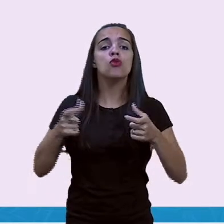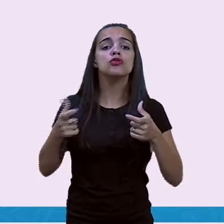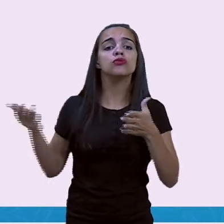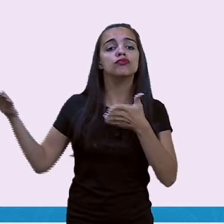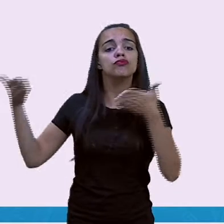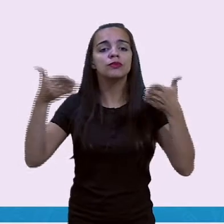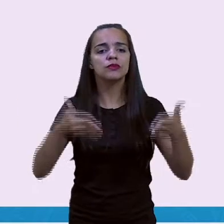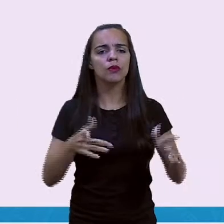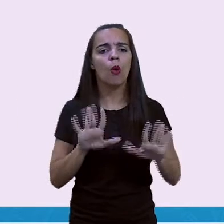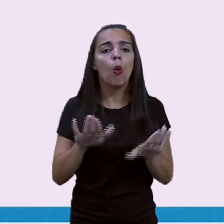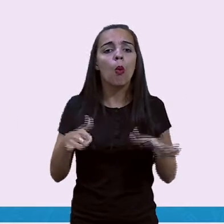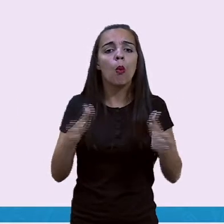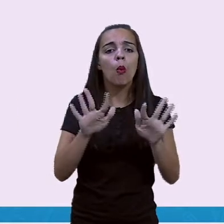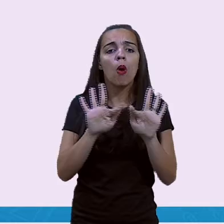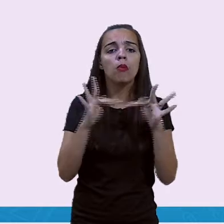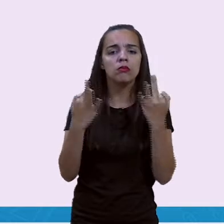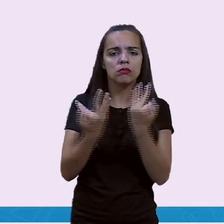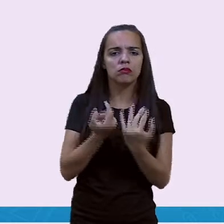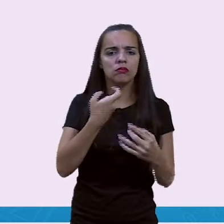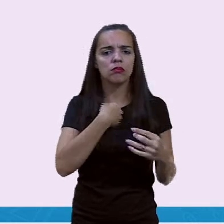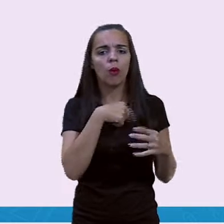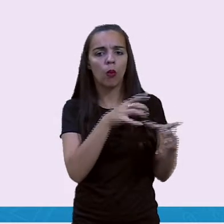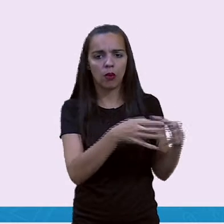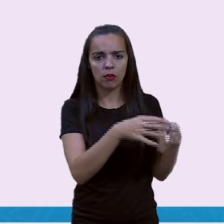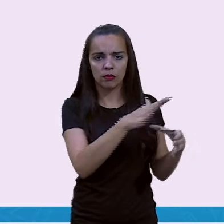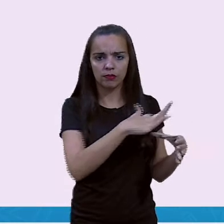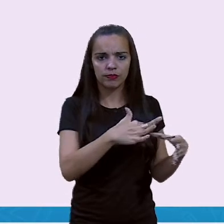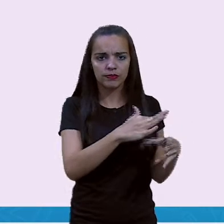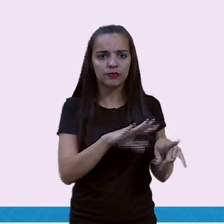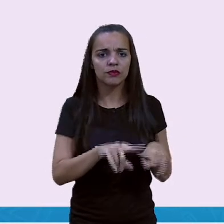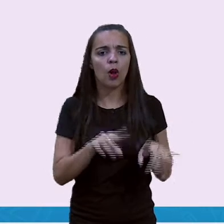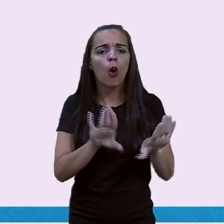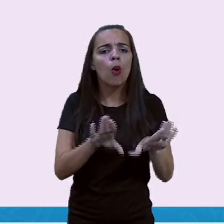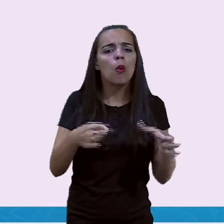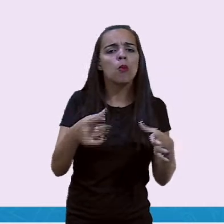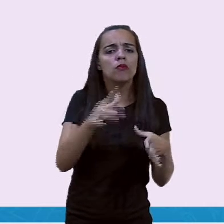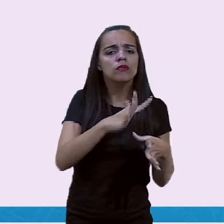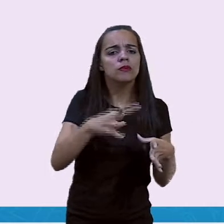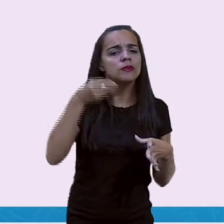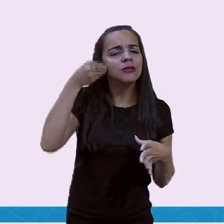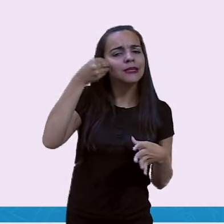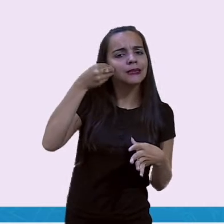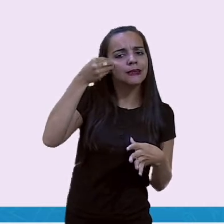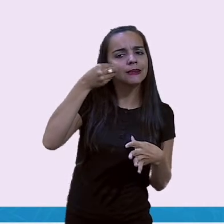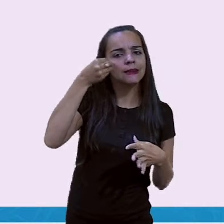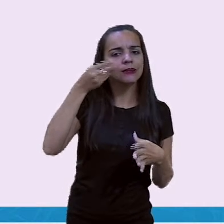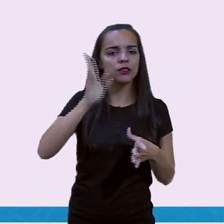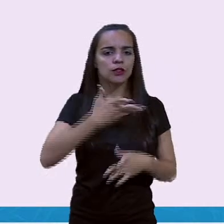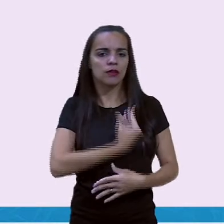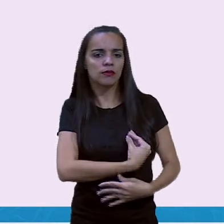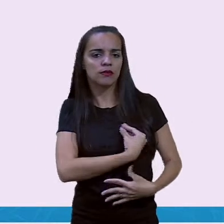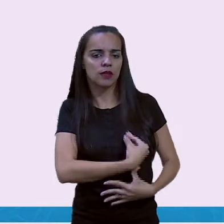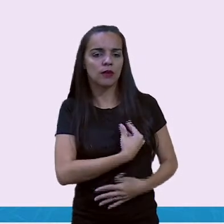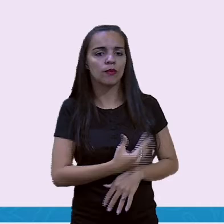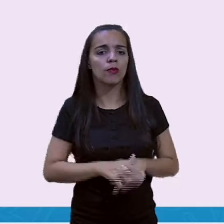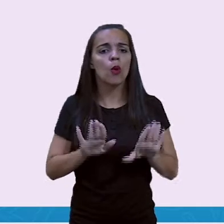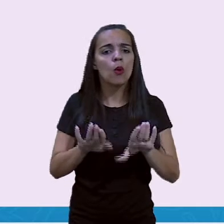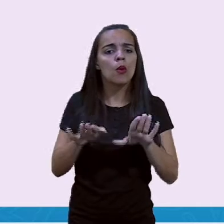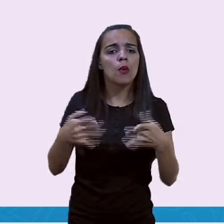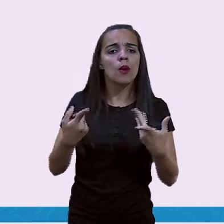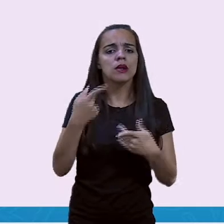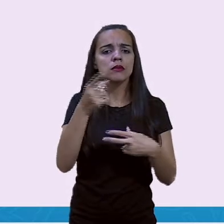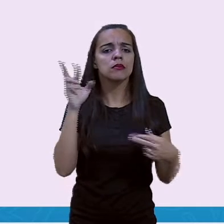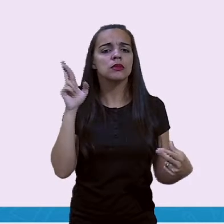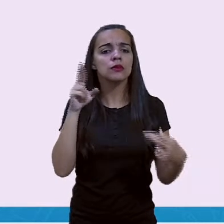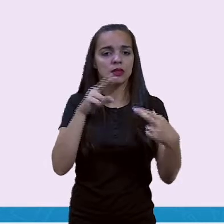viemos, a qual família pertencemos, quais foram as experiências, que nós vivemos e que